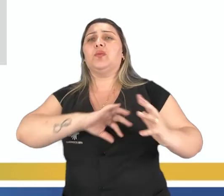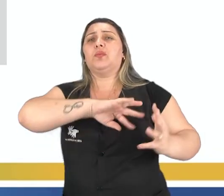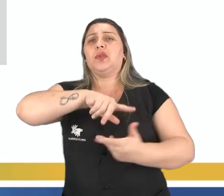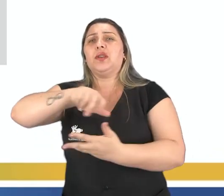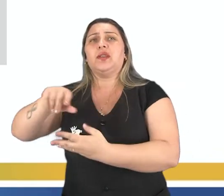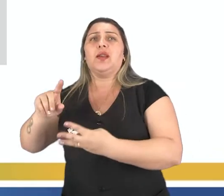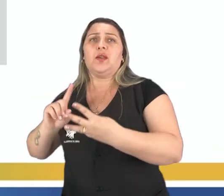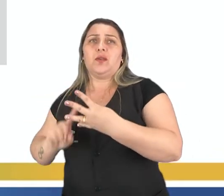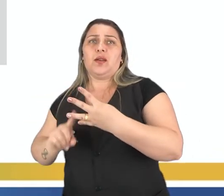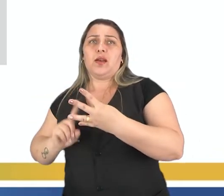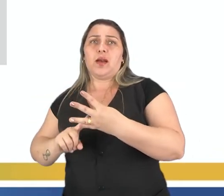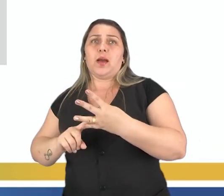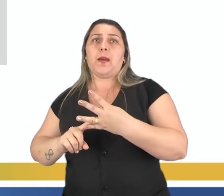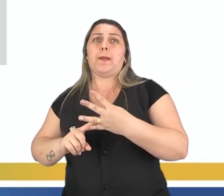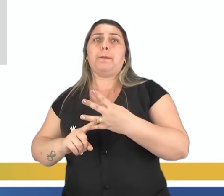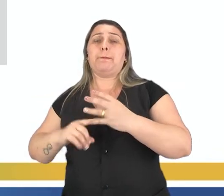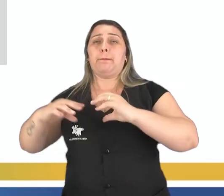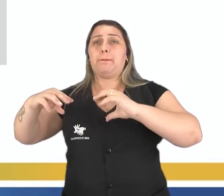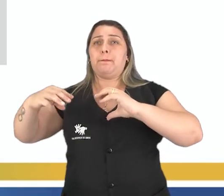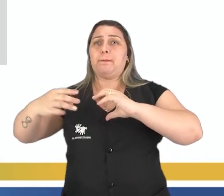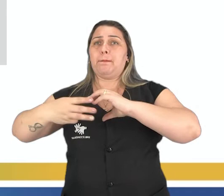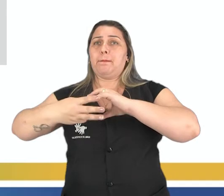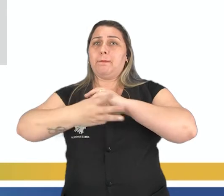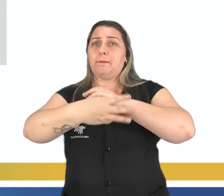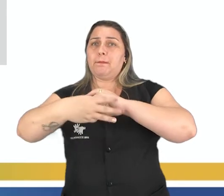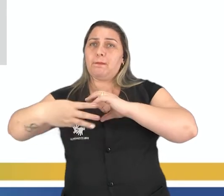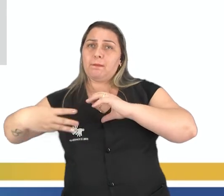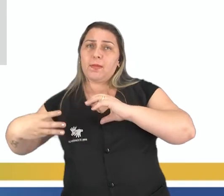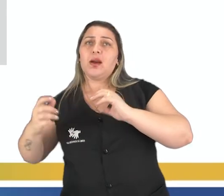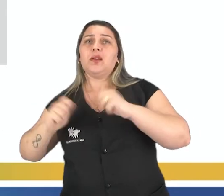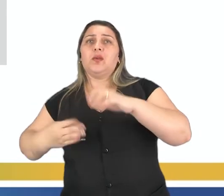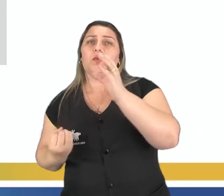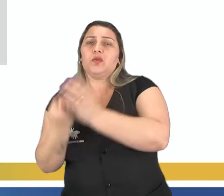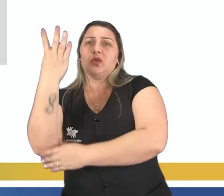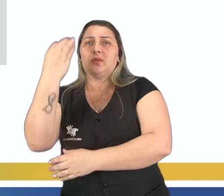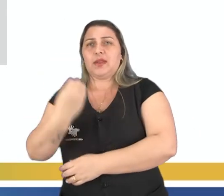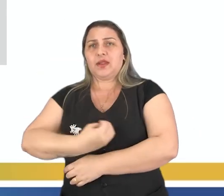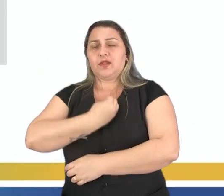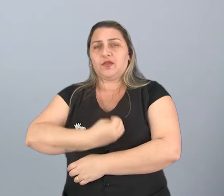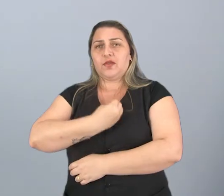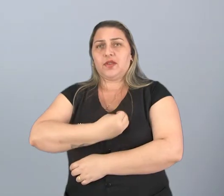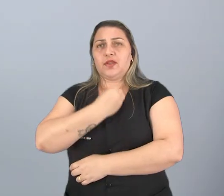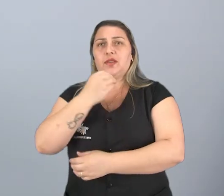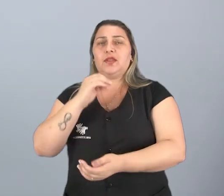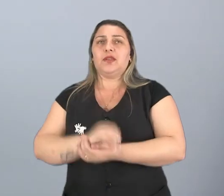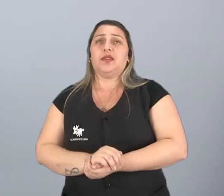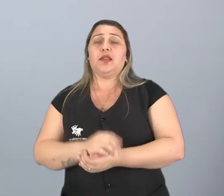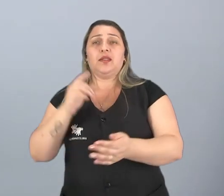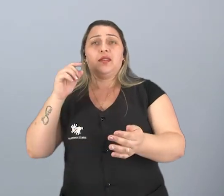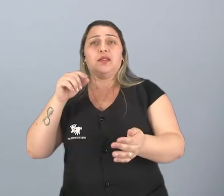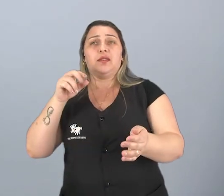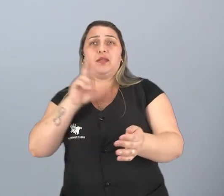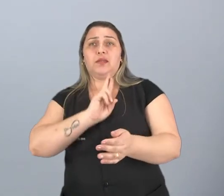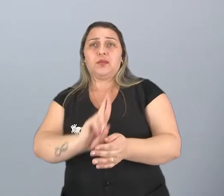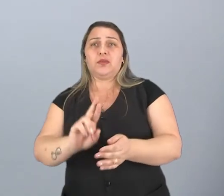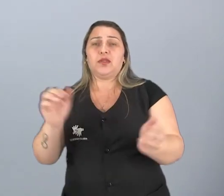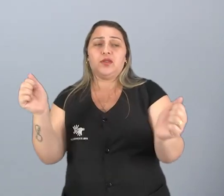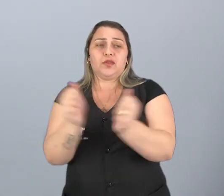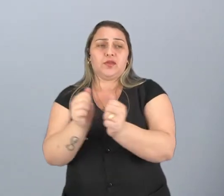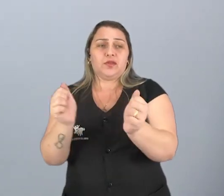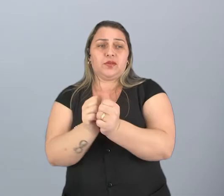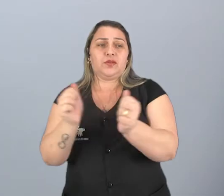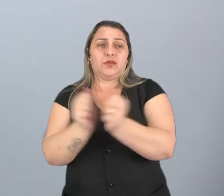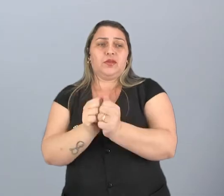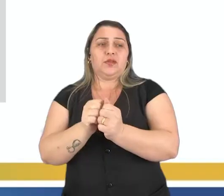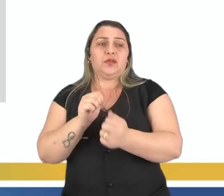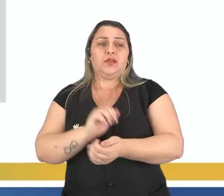Quarta questão: Marte reúne condições para o surgimento da vida? Então vamos responder juntos a cada uma dessas